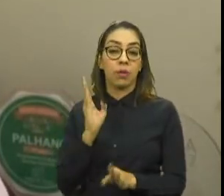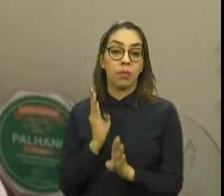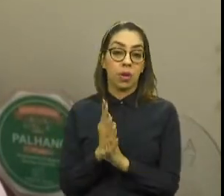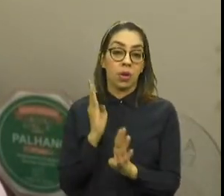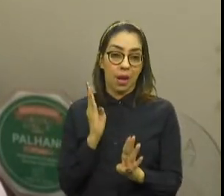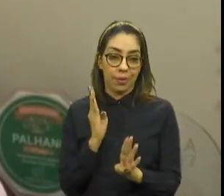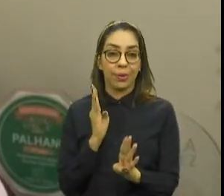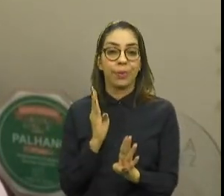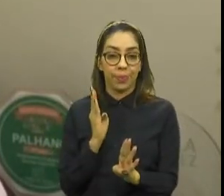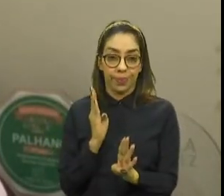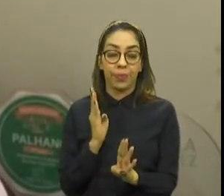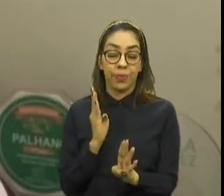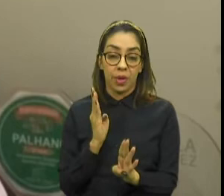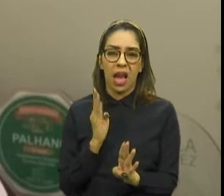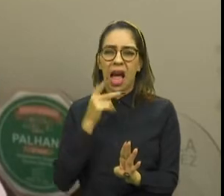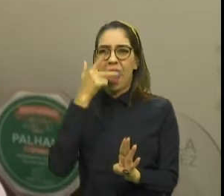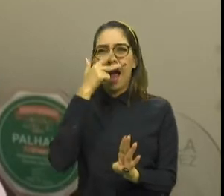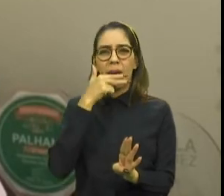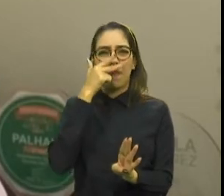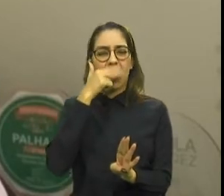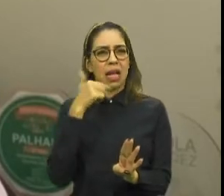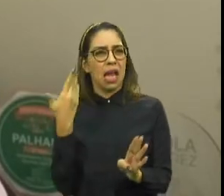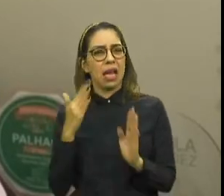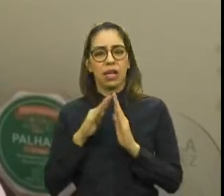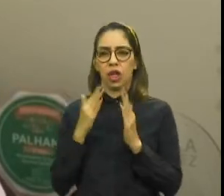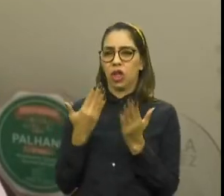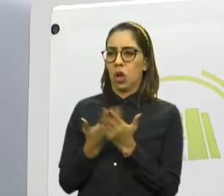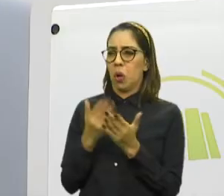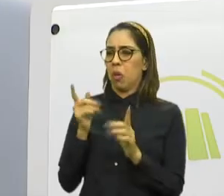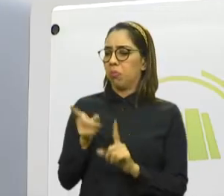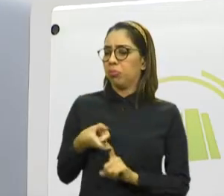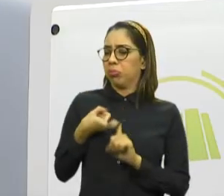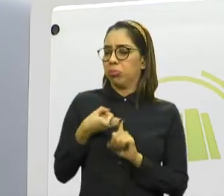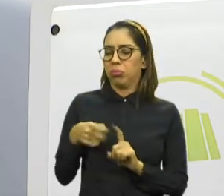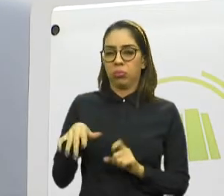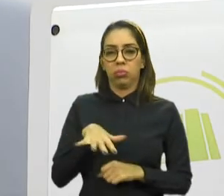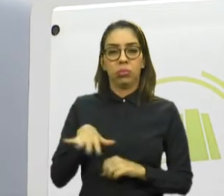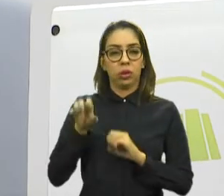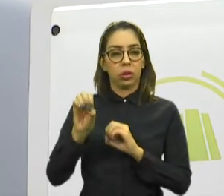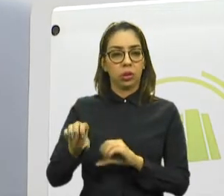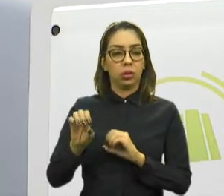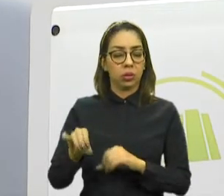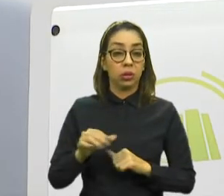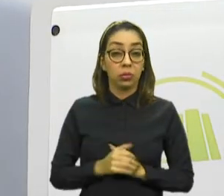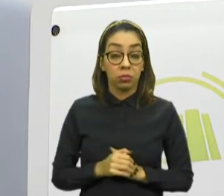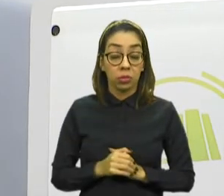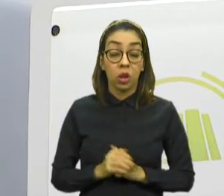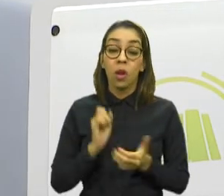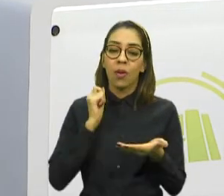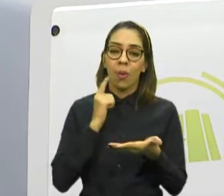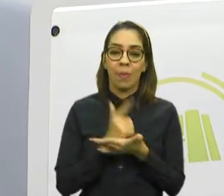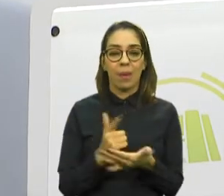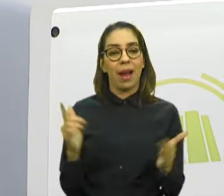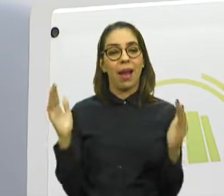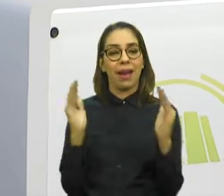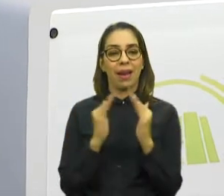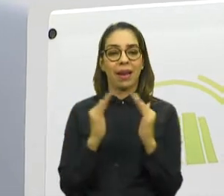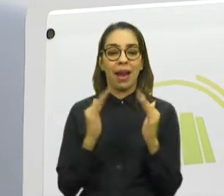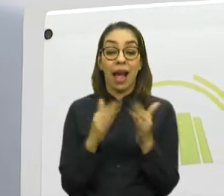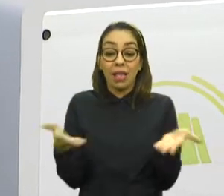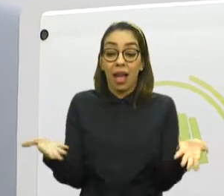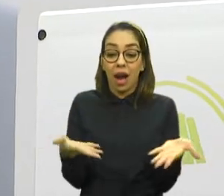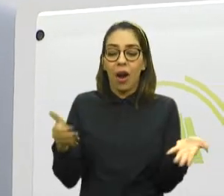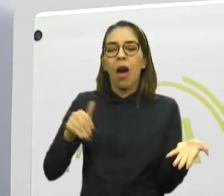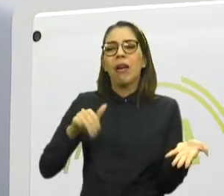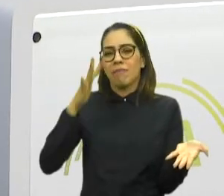tivesse despesas a fazermos na área da educação. Comprar um imóvel pode estar mais fácil, mas é